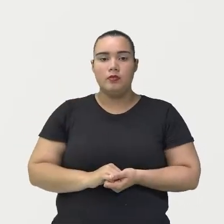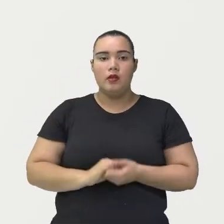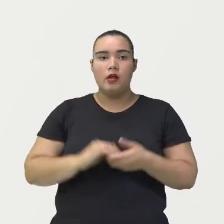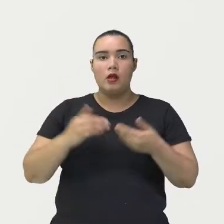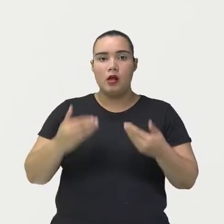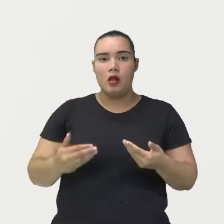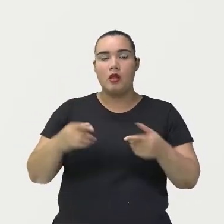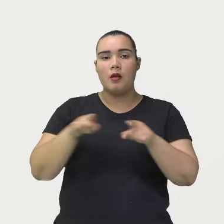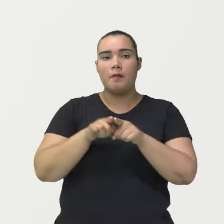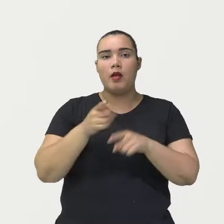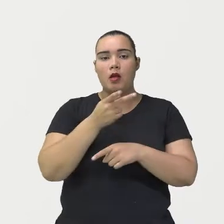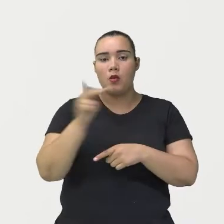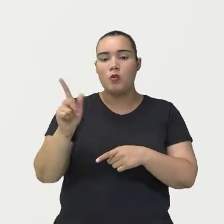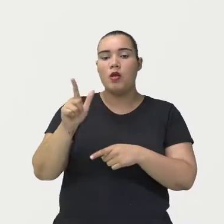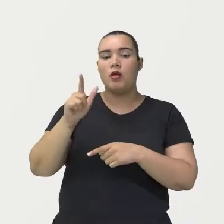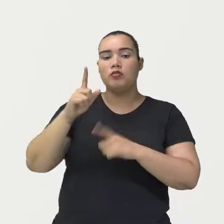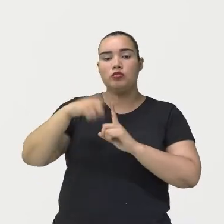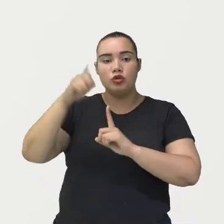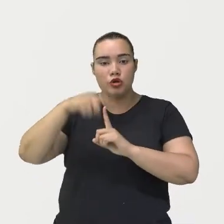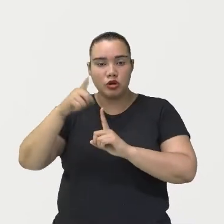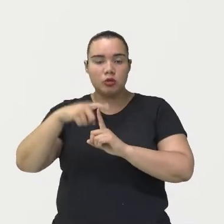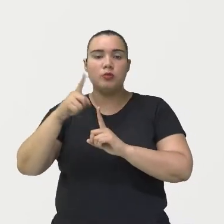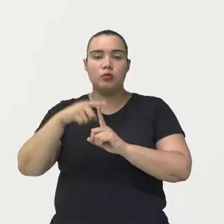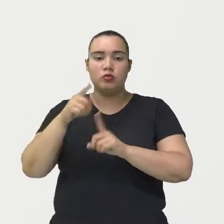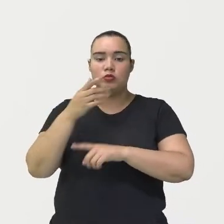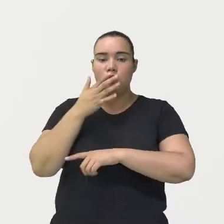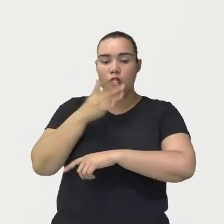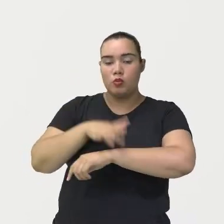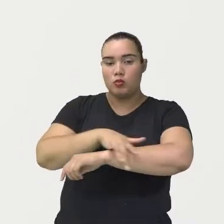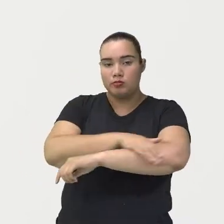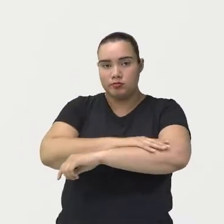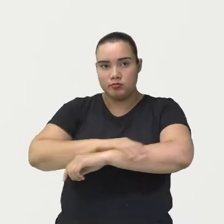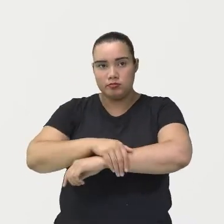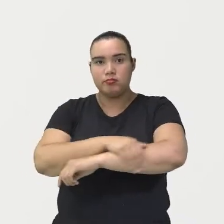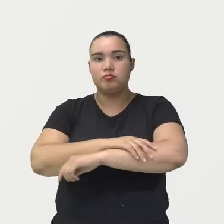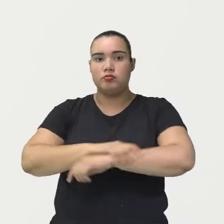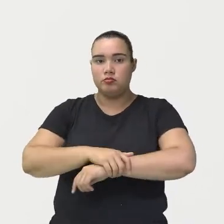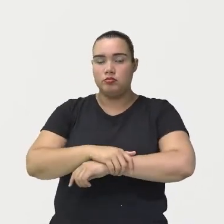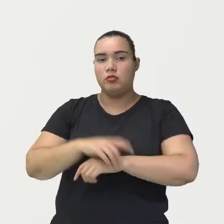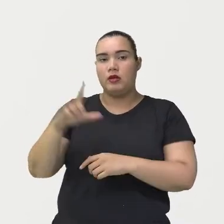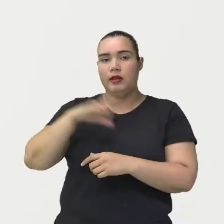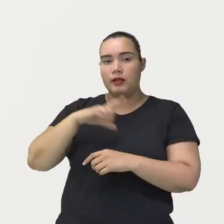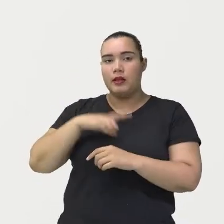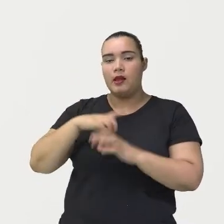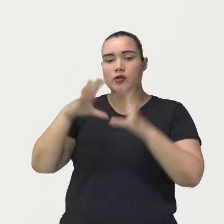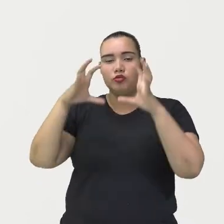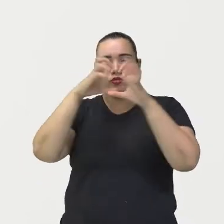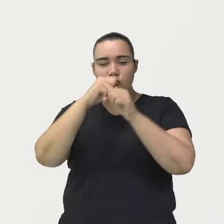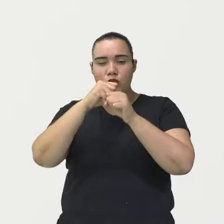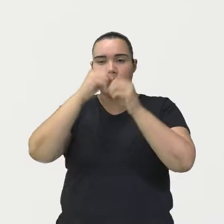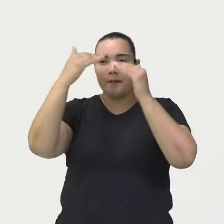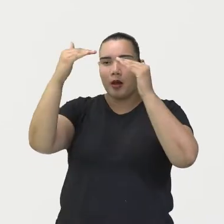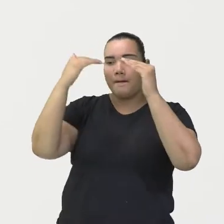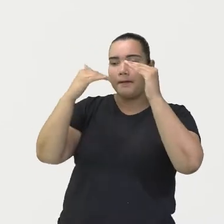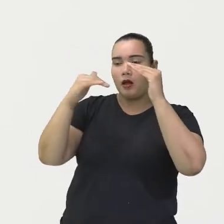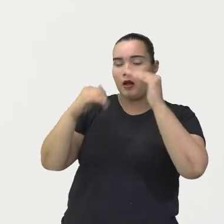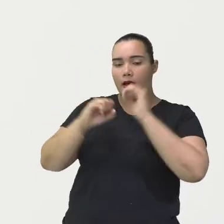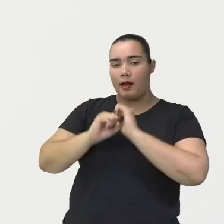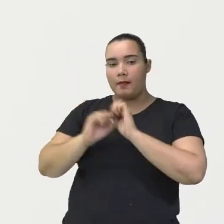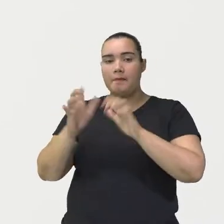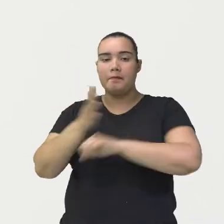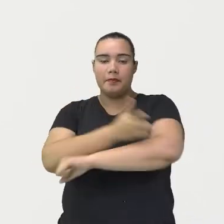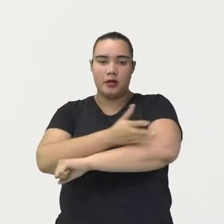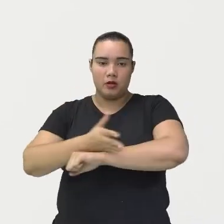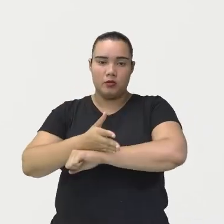um mulato escuro, médio e claro e branco. E